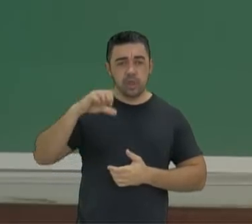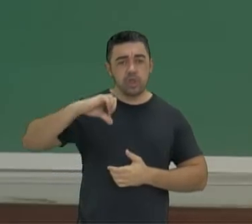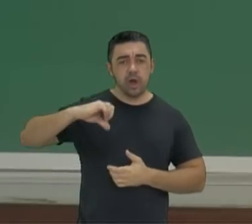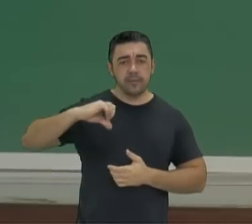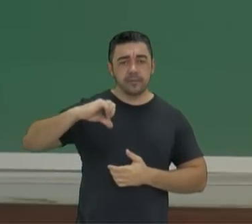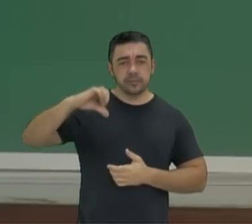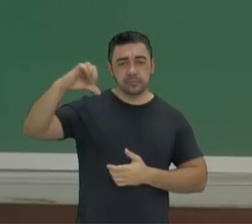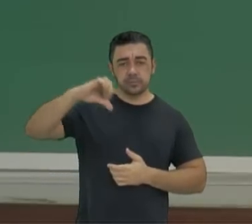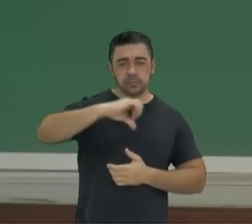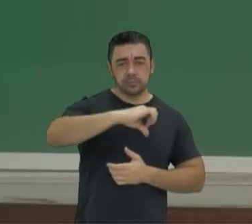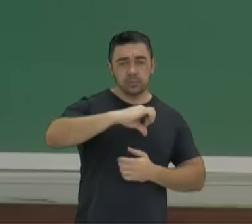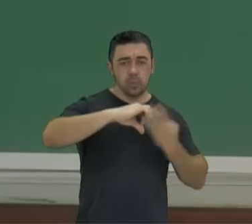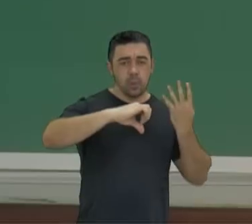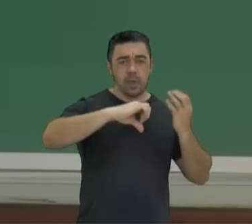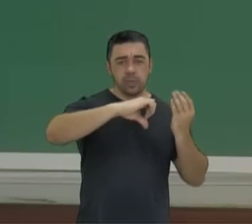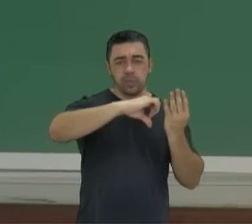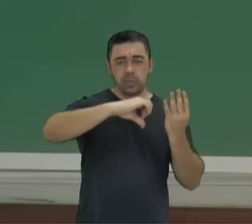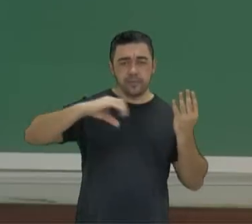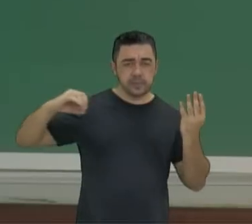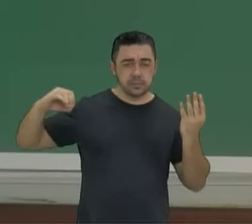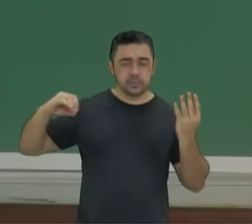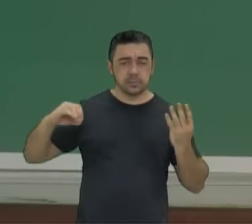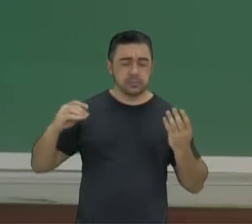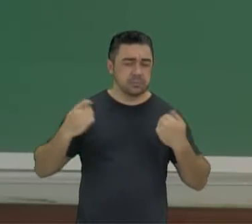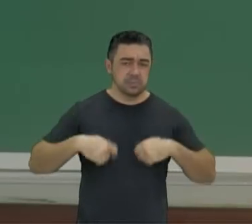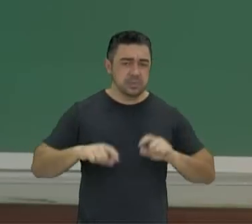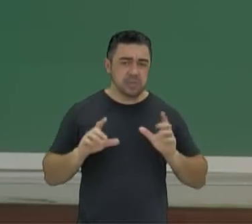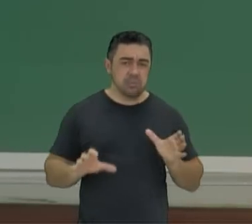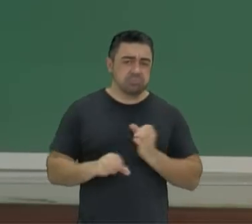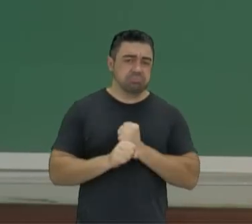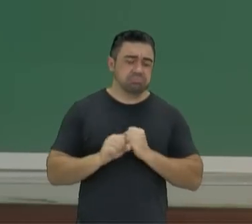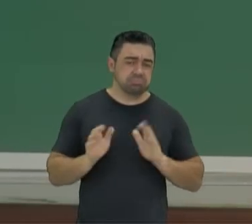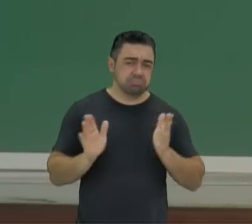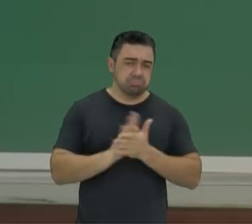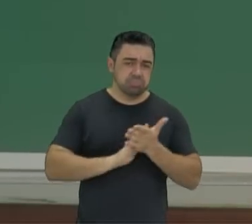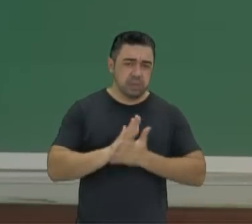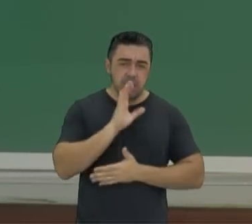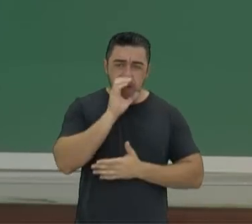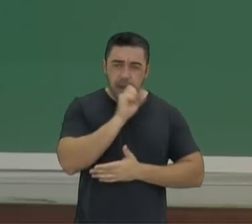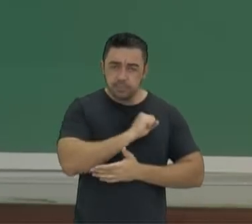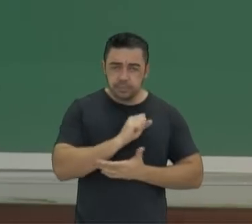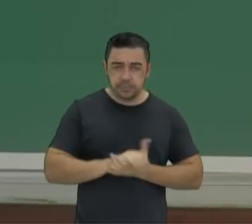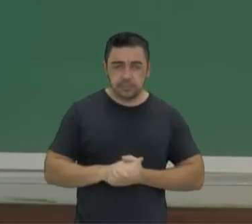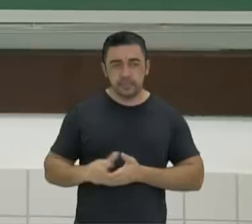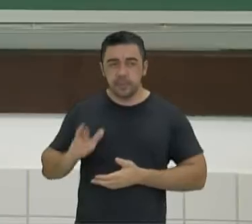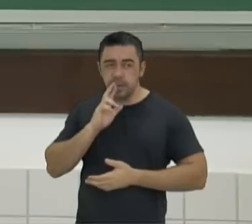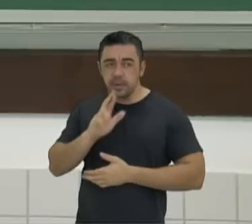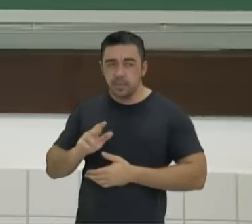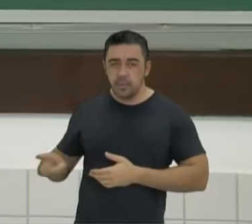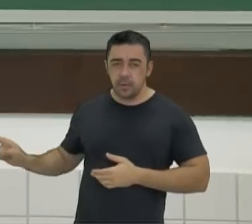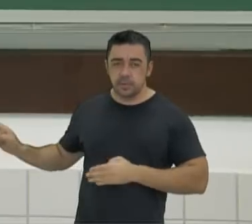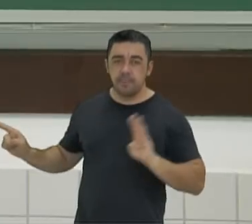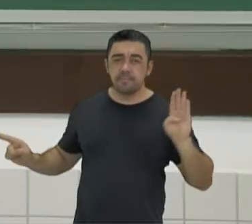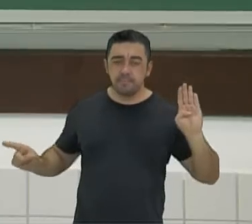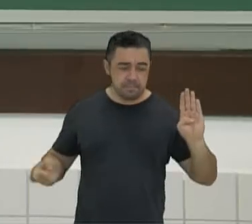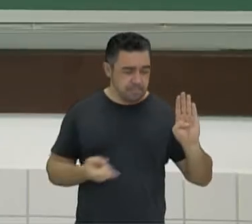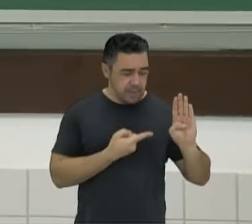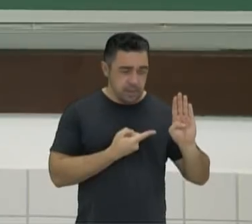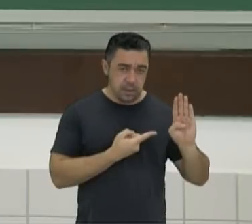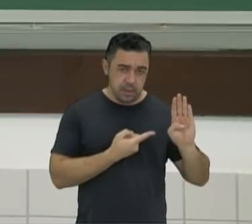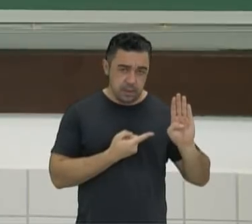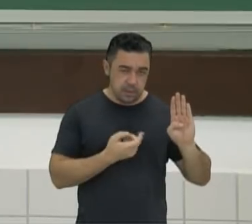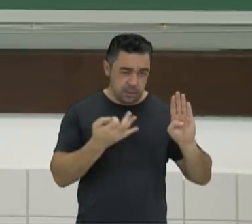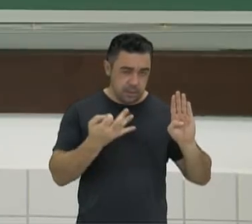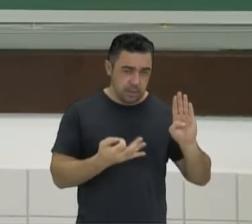ficar 4.900. Não tem mais ninguém ali para eu juntar, fica bem rapidinho. Resposta, letra B. Tudo